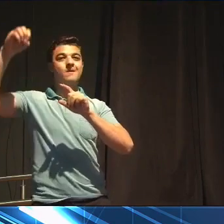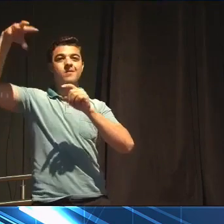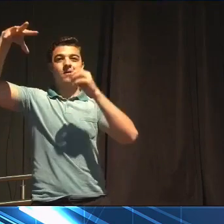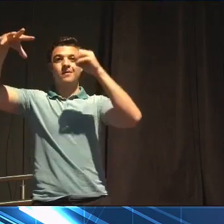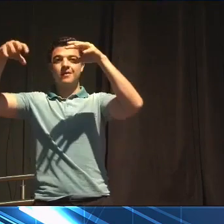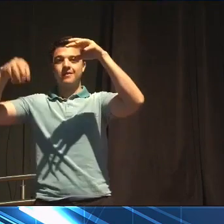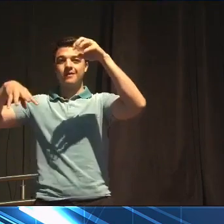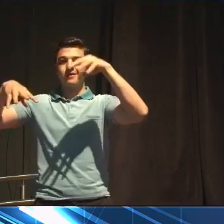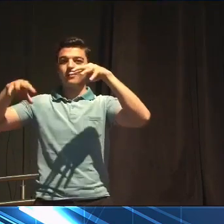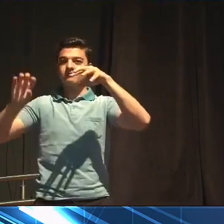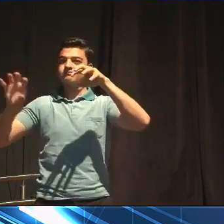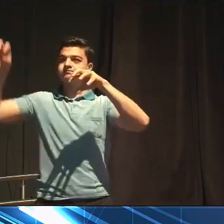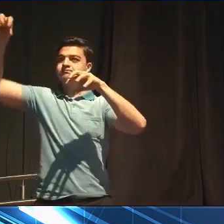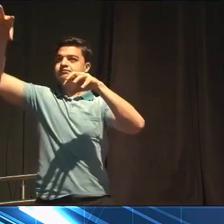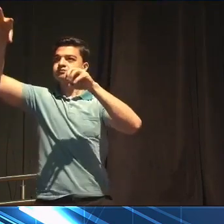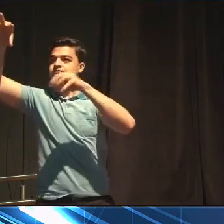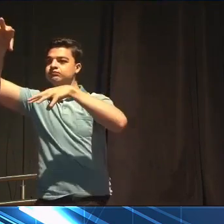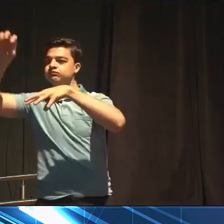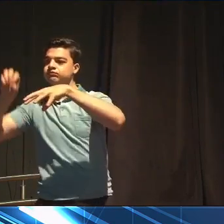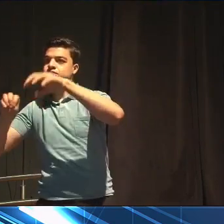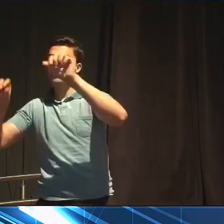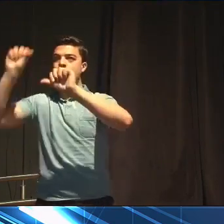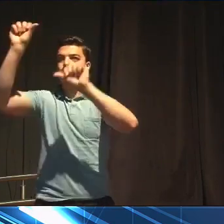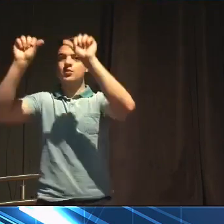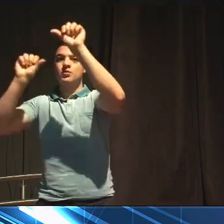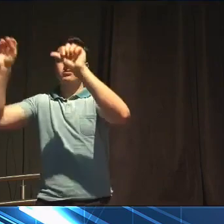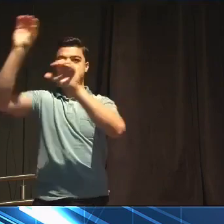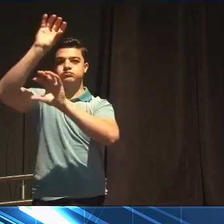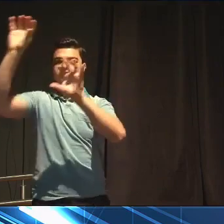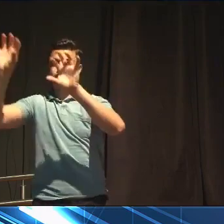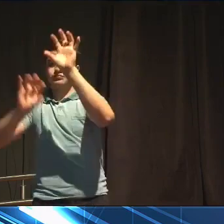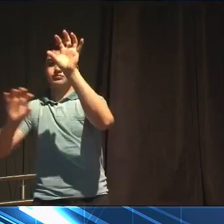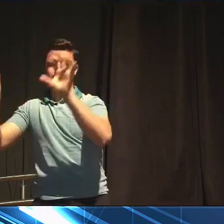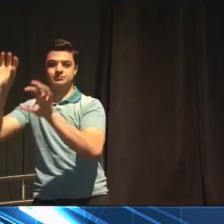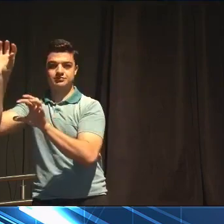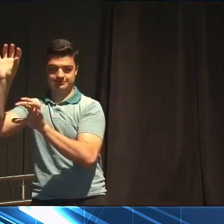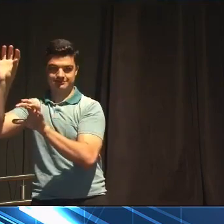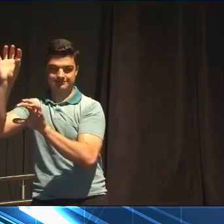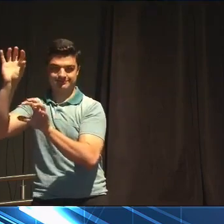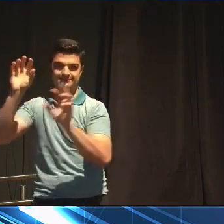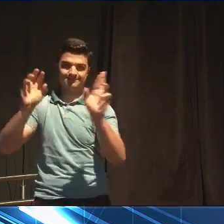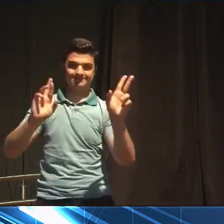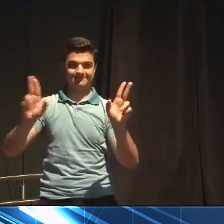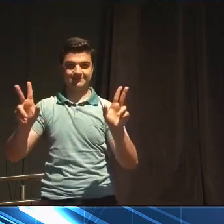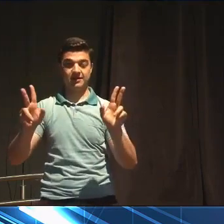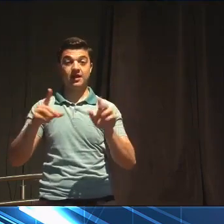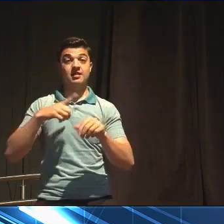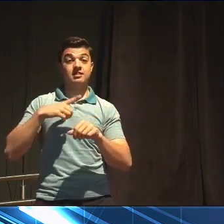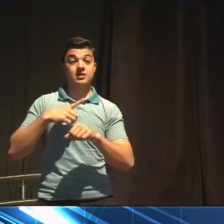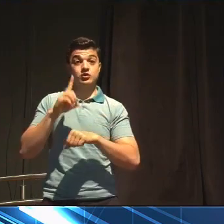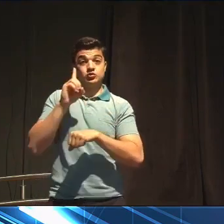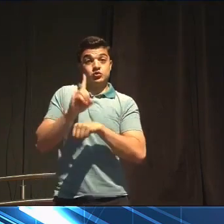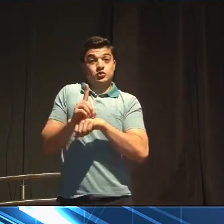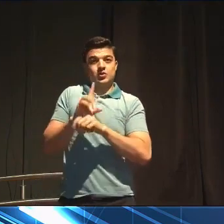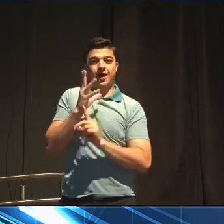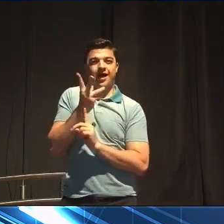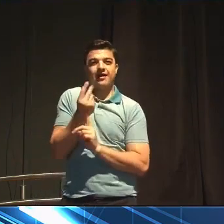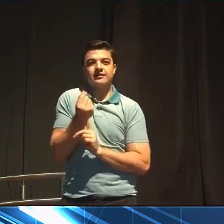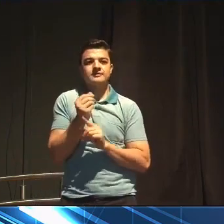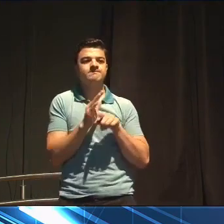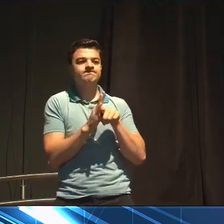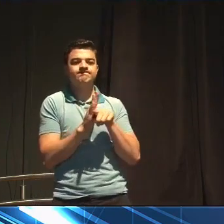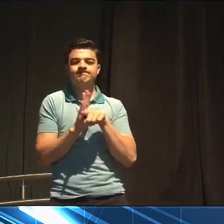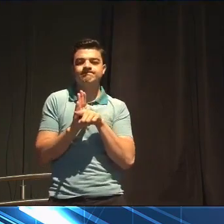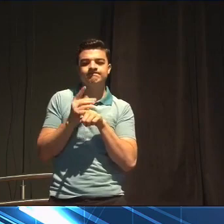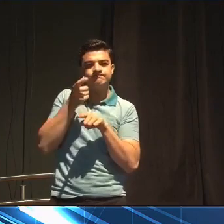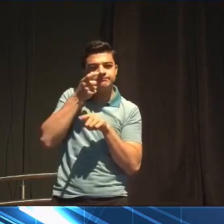desse lustre, tá. E aqui eu posso ter um diretor de arte, um diretor de produção, assistindo a cena e falando: "Tá bom, não tá bom,